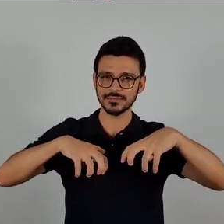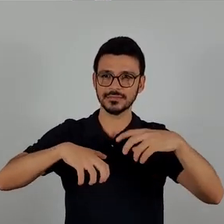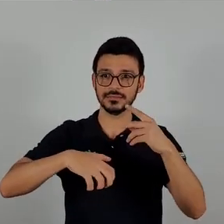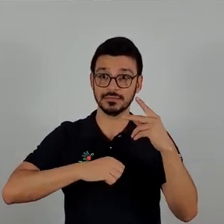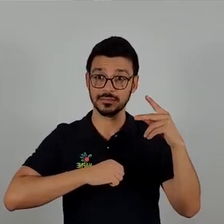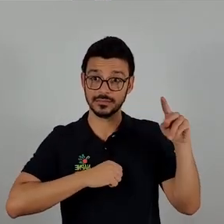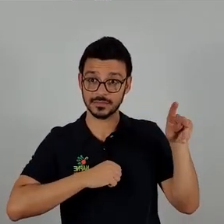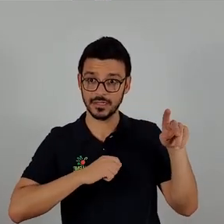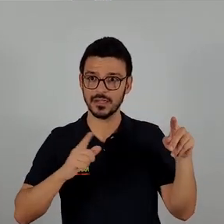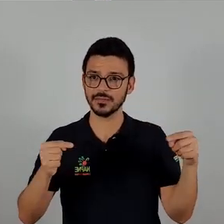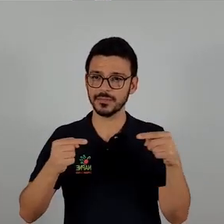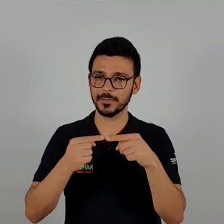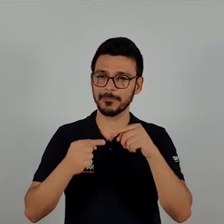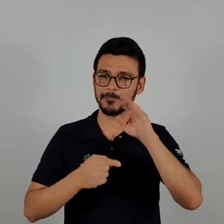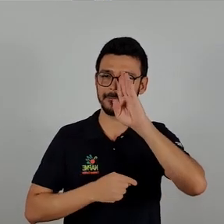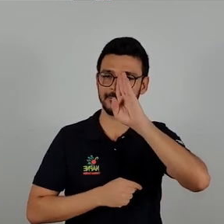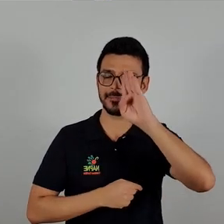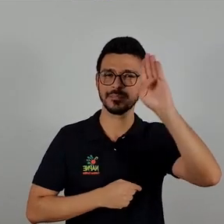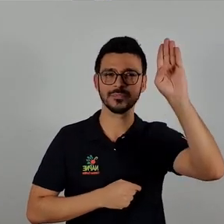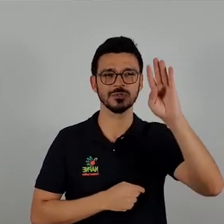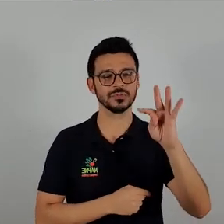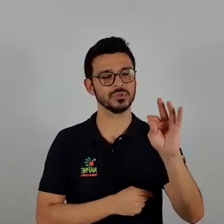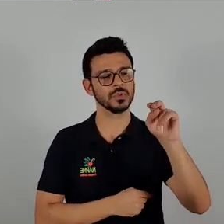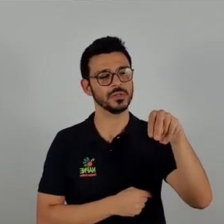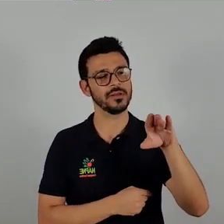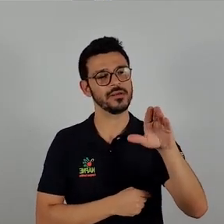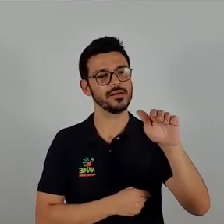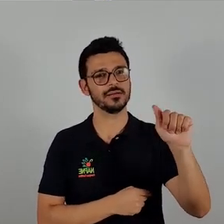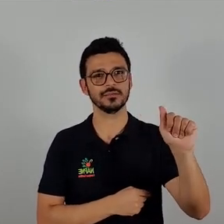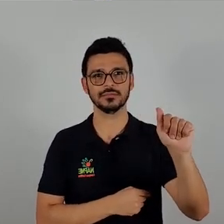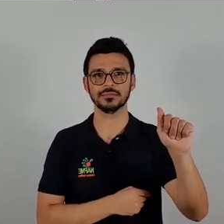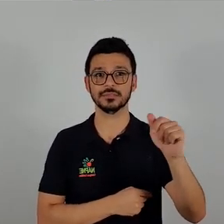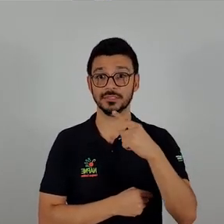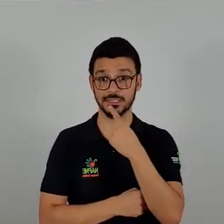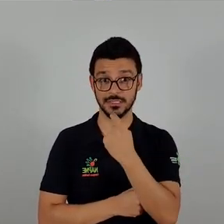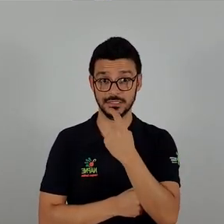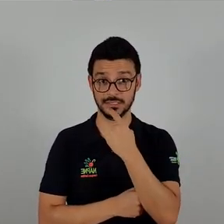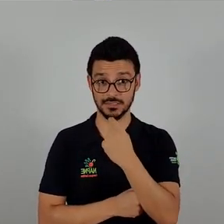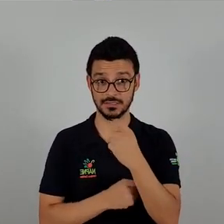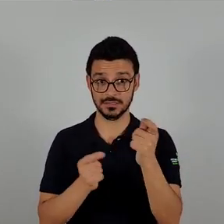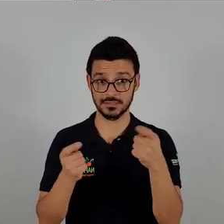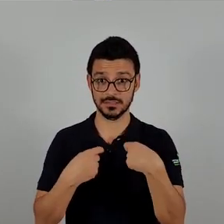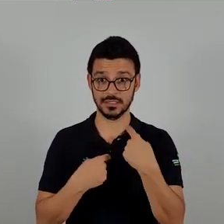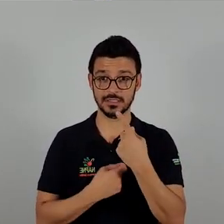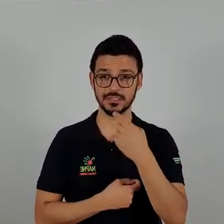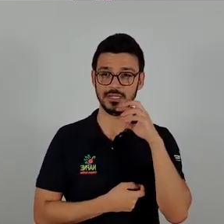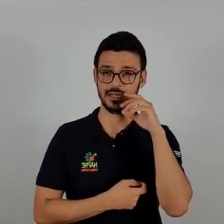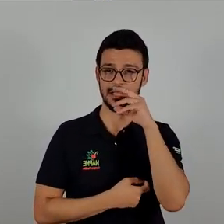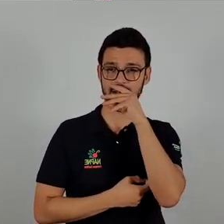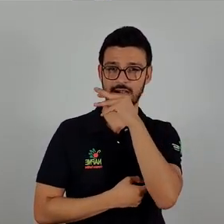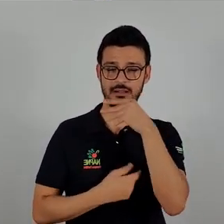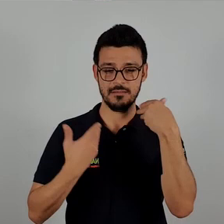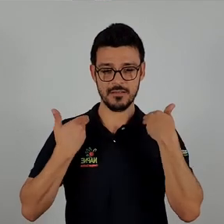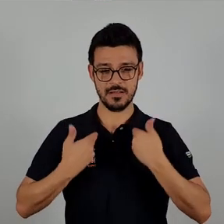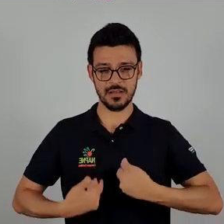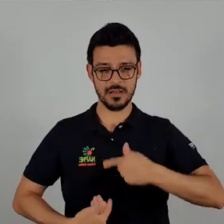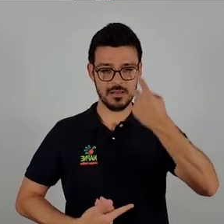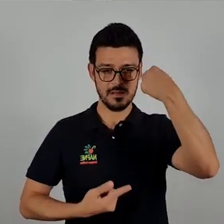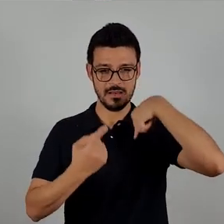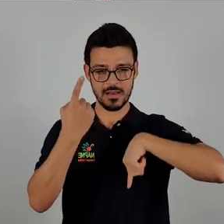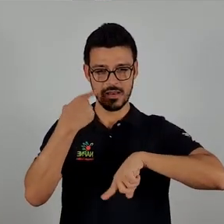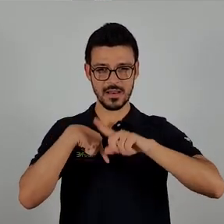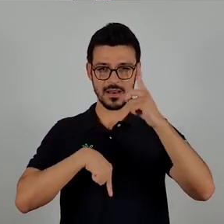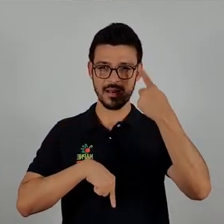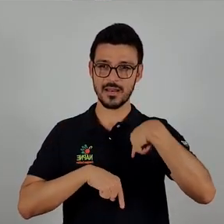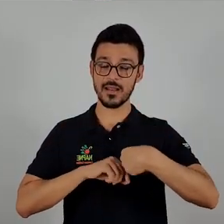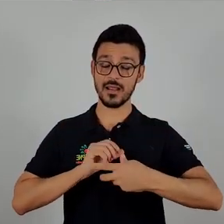que libera as emoções do fígado. Não atua no sistema hepático, não vai ajudar nada no fígado hepático,